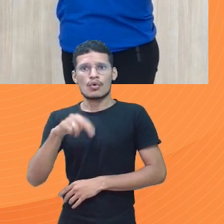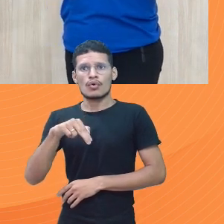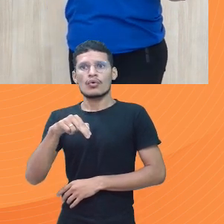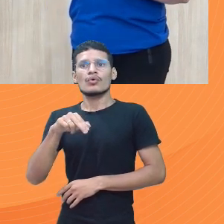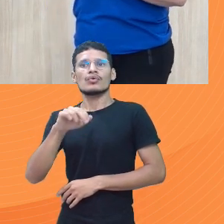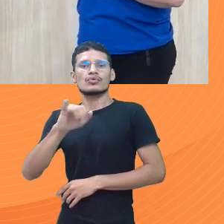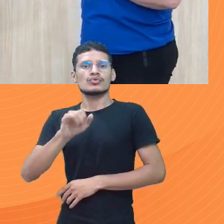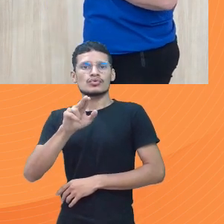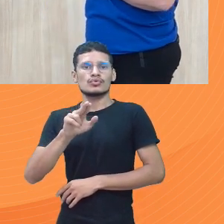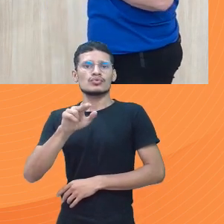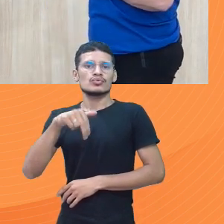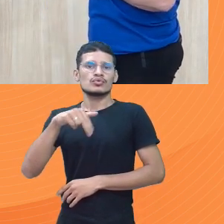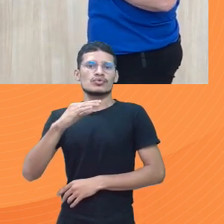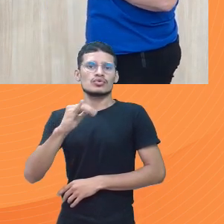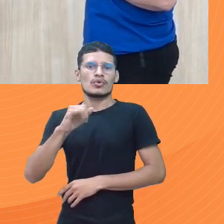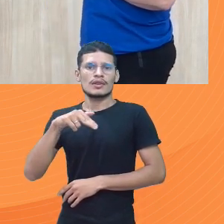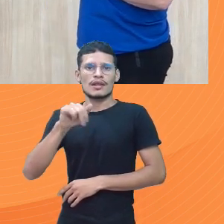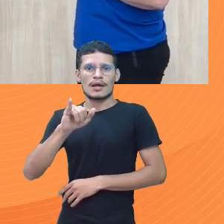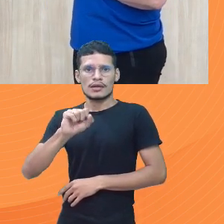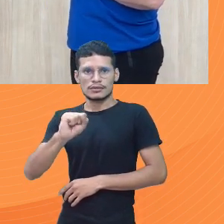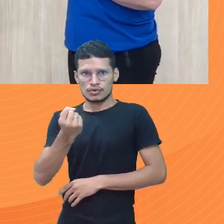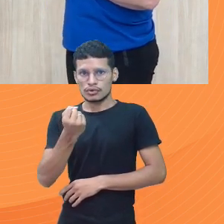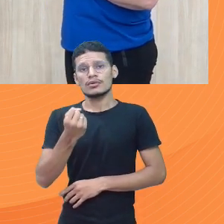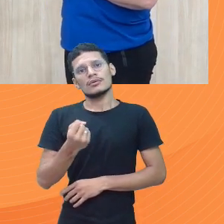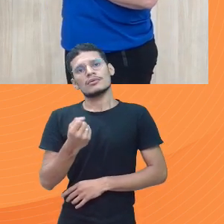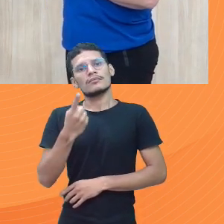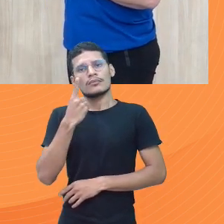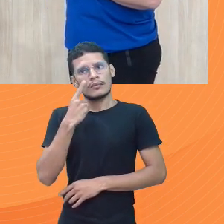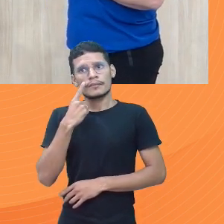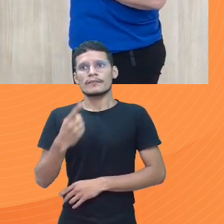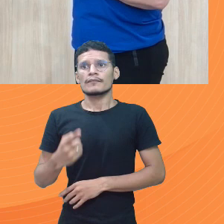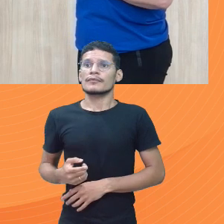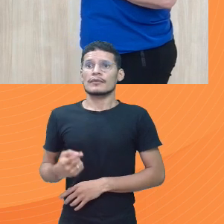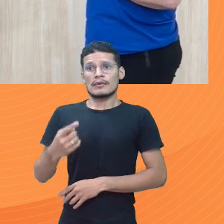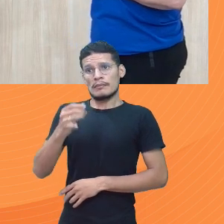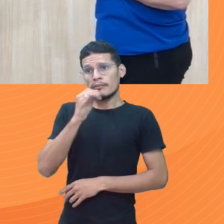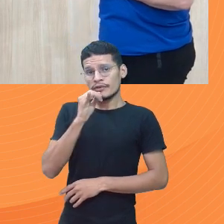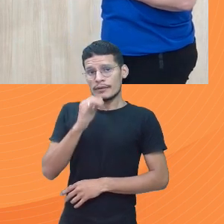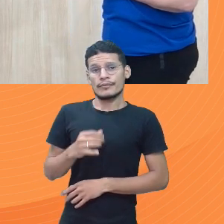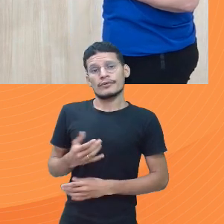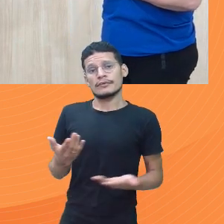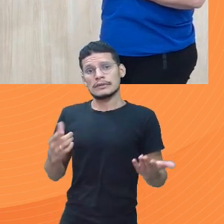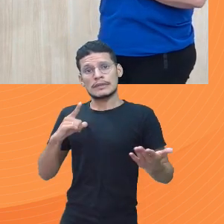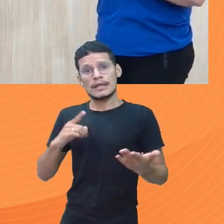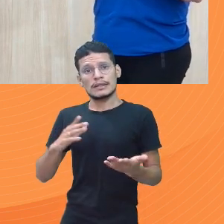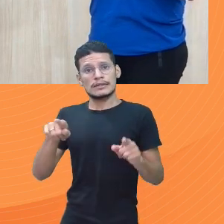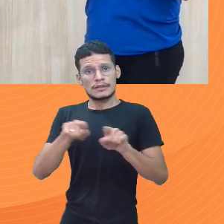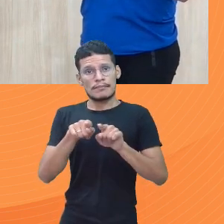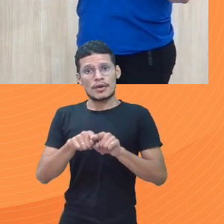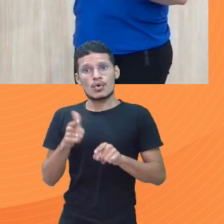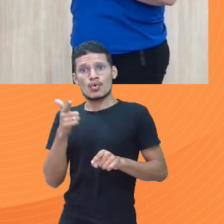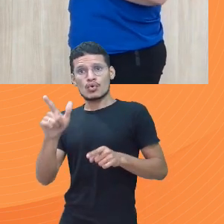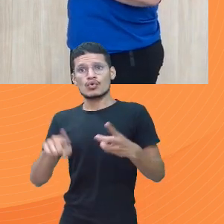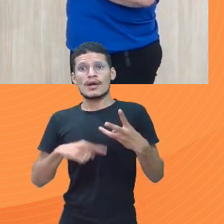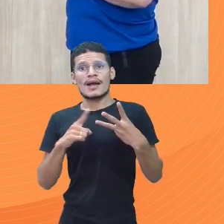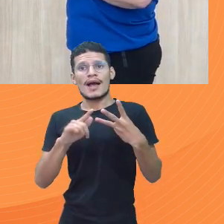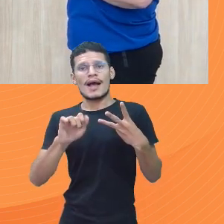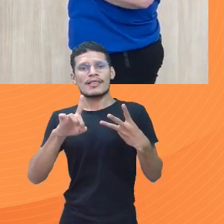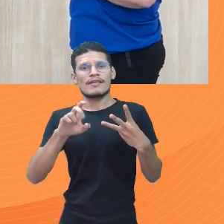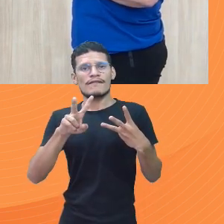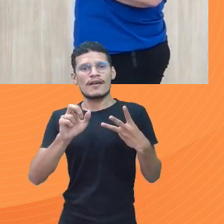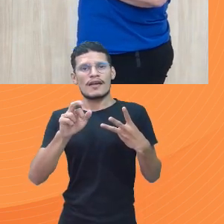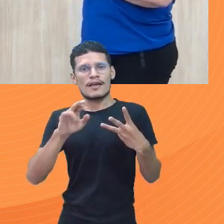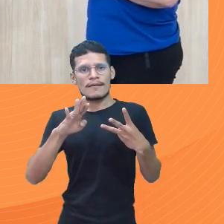no entanto. E aí vocês percebem, não é, que nós temos também advérbio, que é outra classe